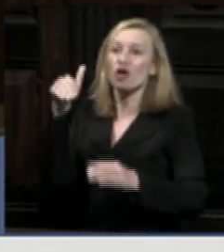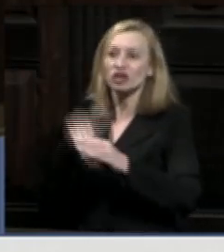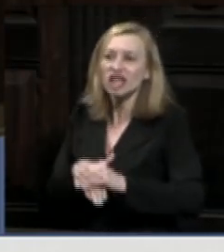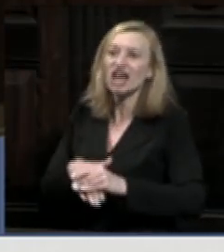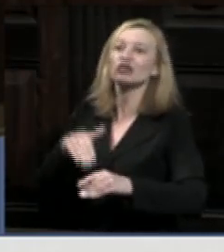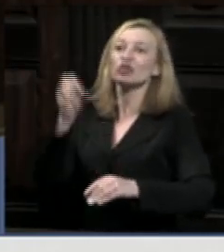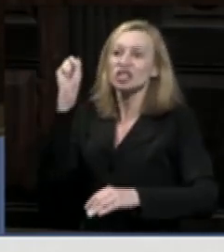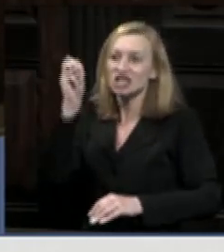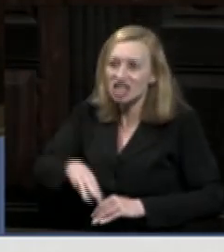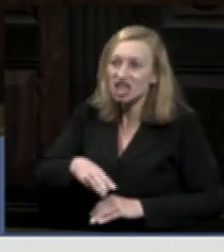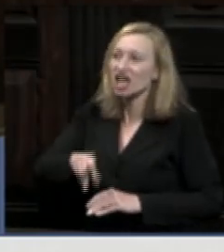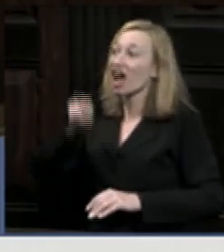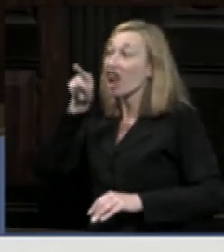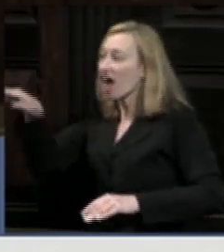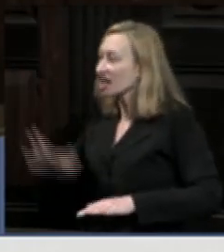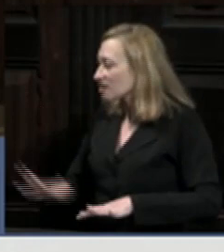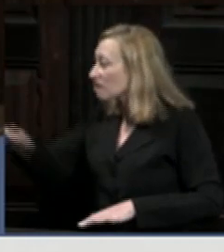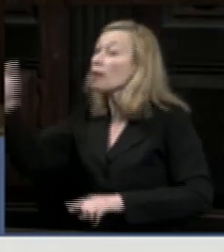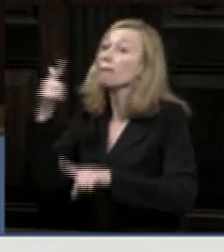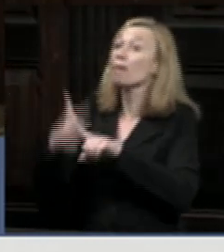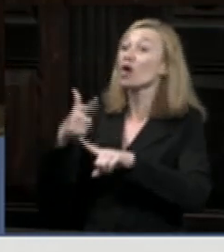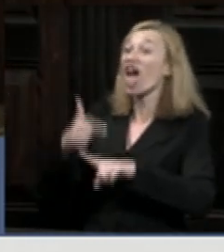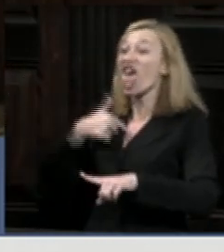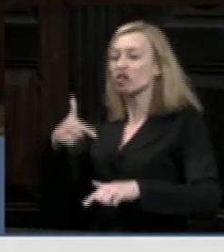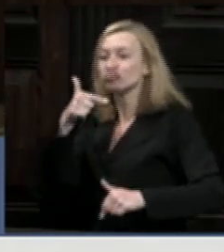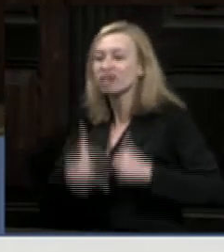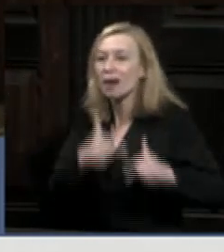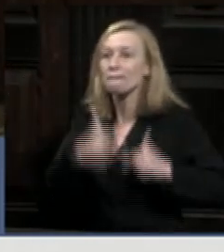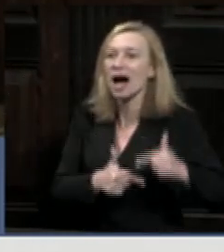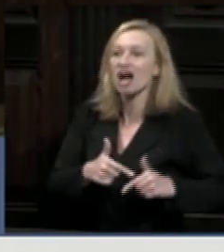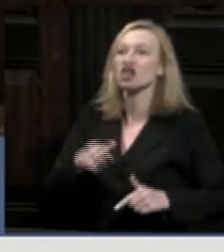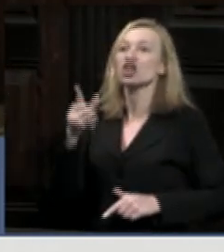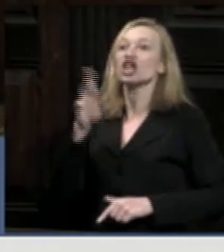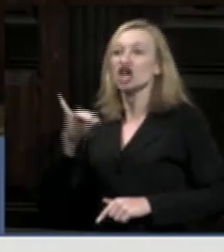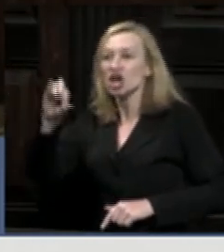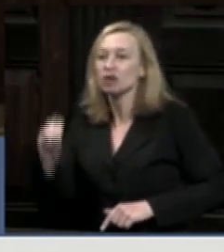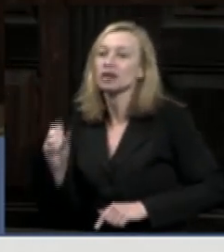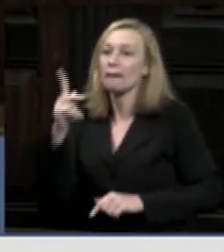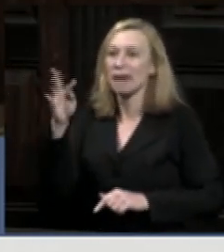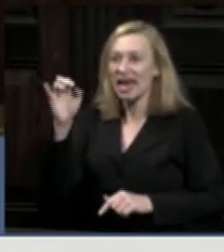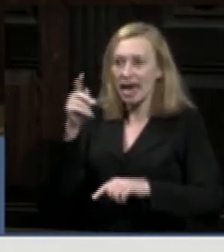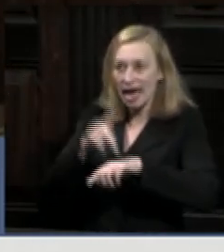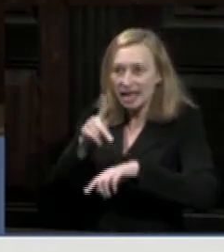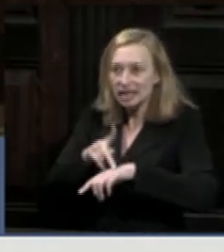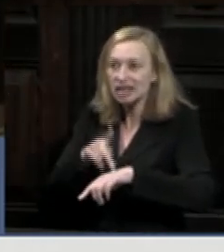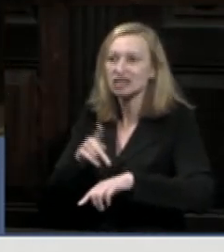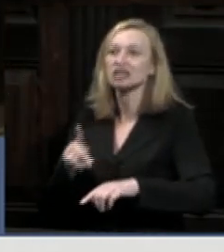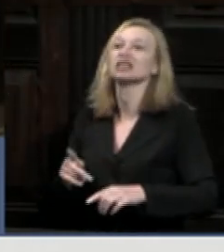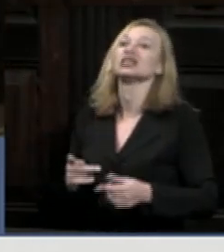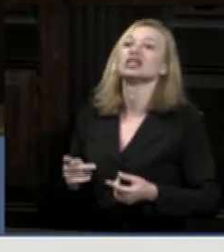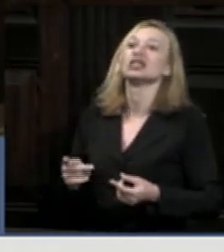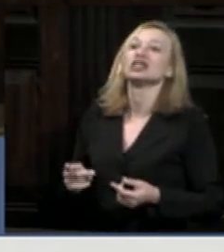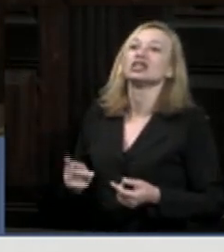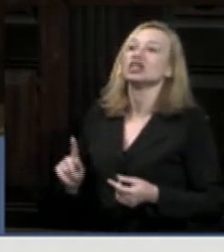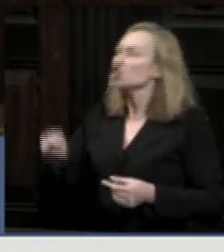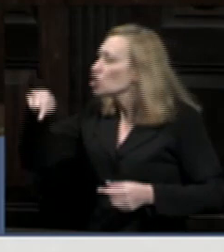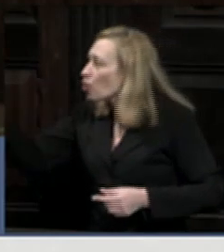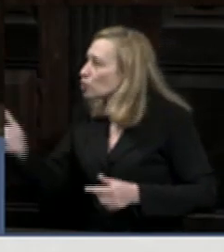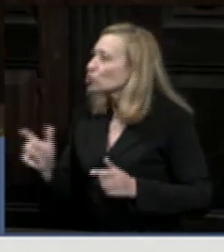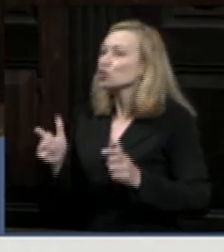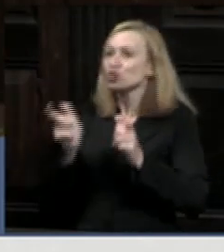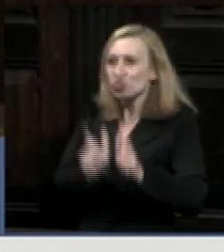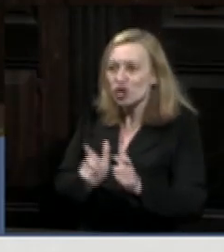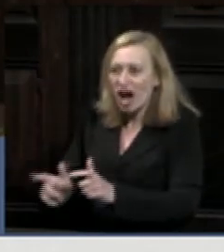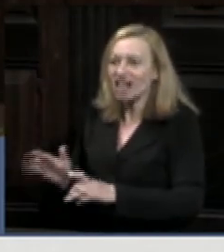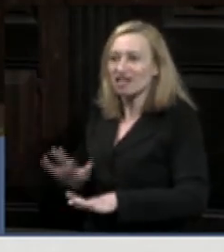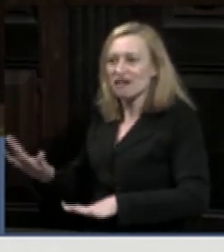gardênia porque eu tenho trabalho do rio das pedras no terreirão como serei mais votado em vargem grande